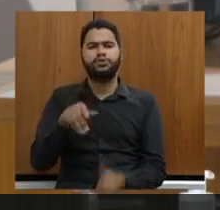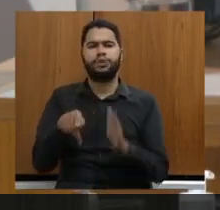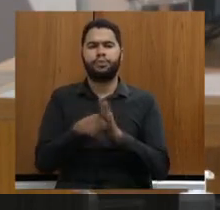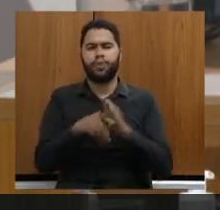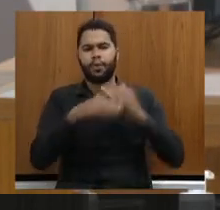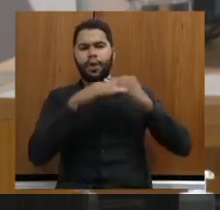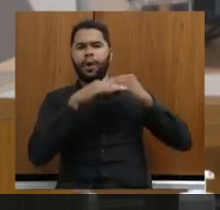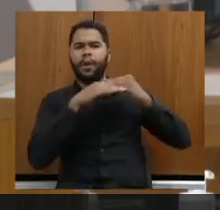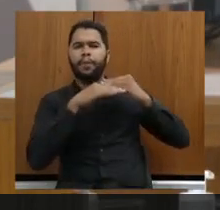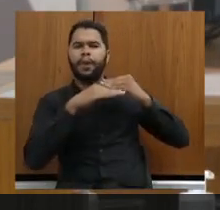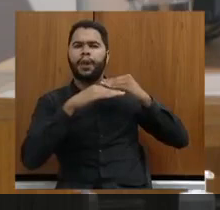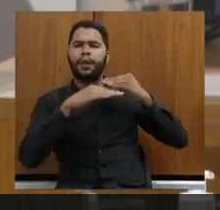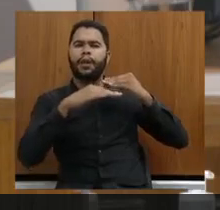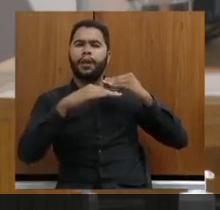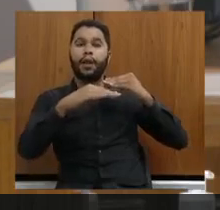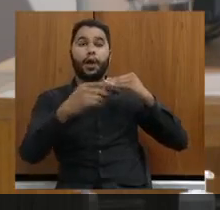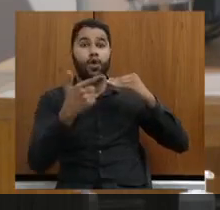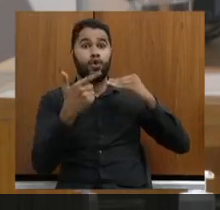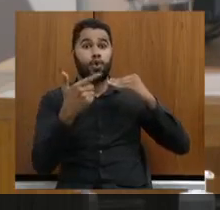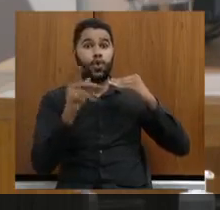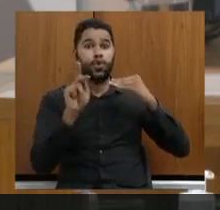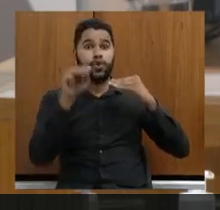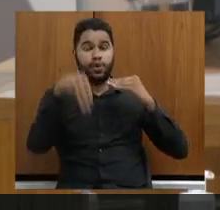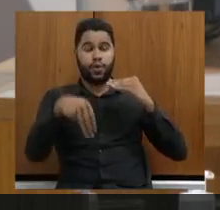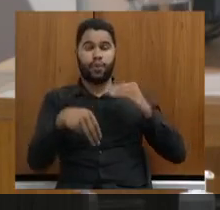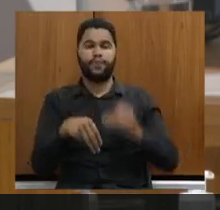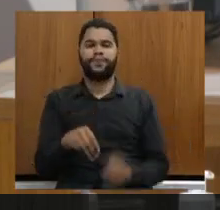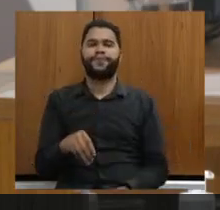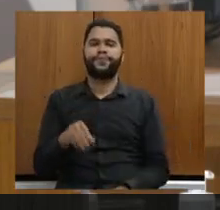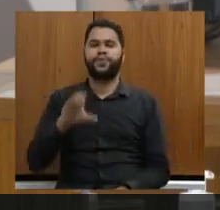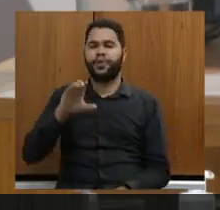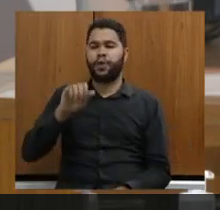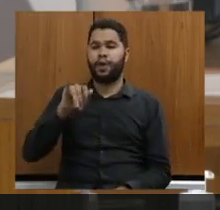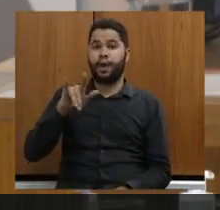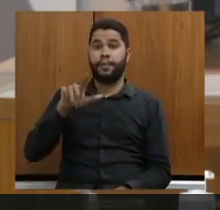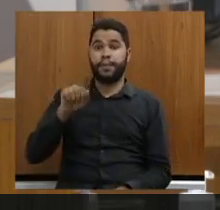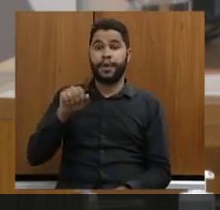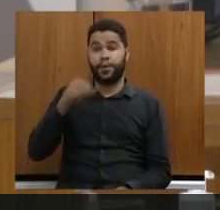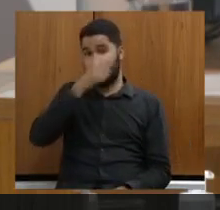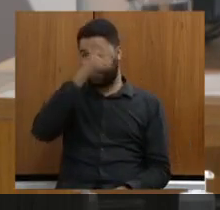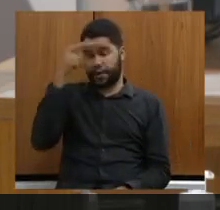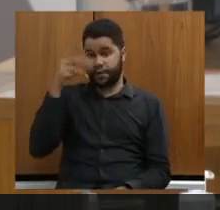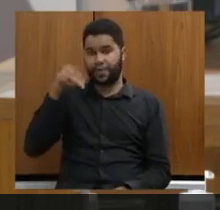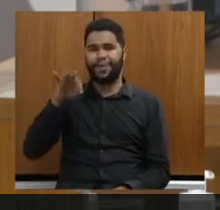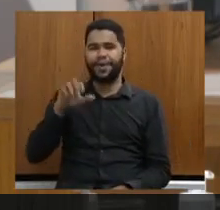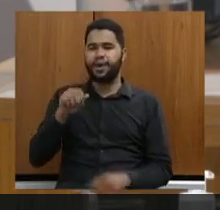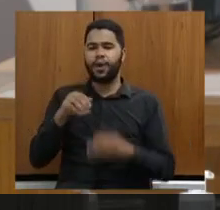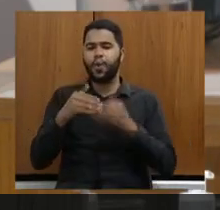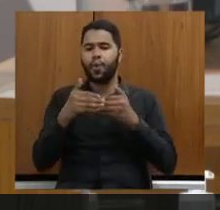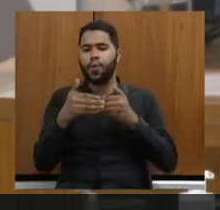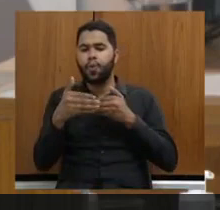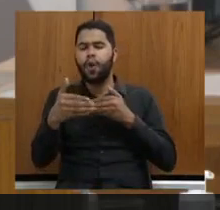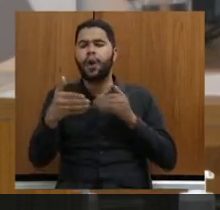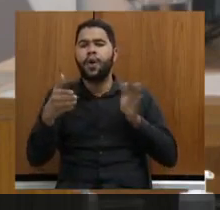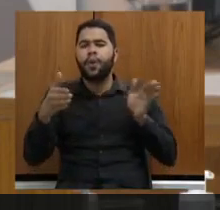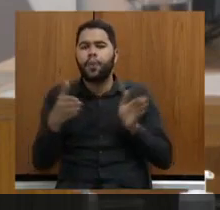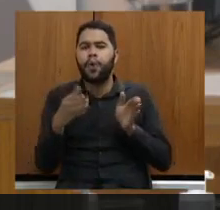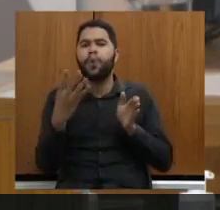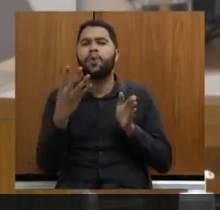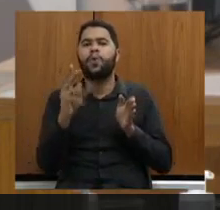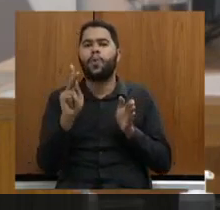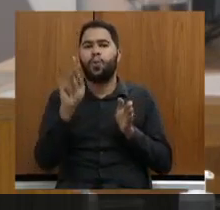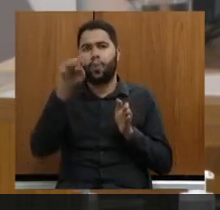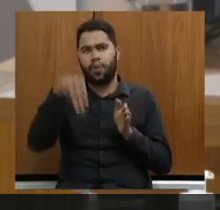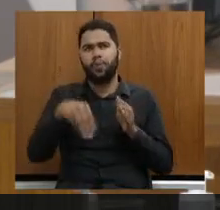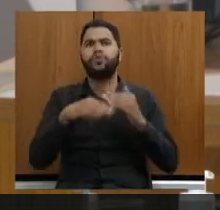conta da prefeitura 12 o Camilo o prefeito de Marmelópolis o texto dele é menor ou deles são 4